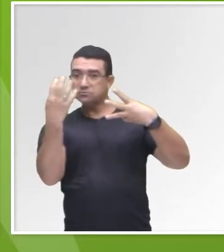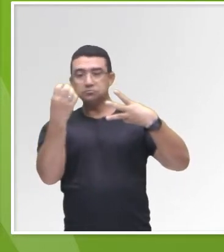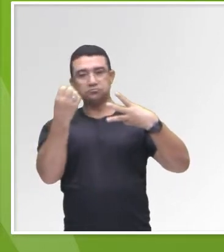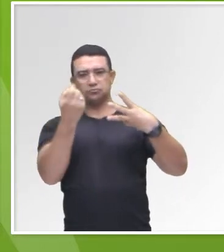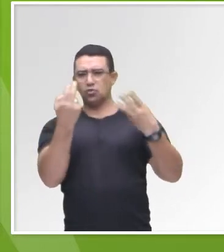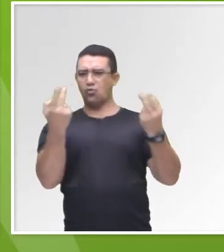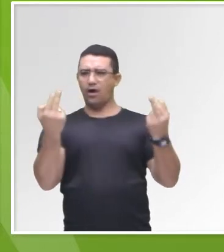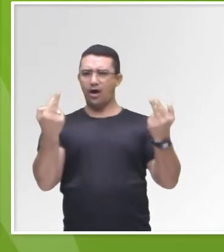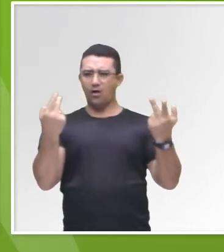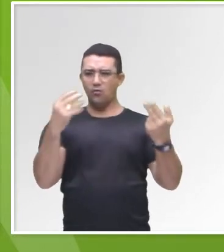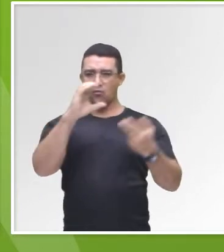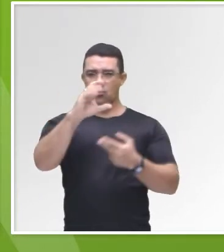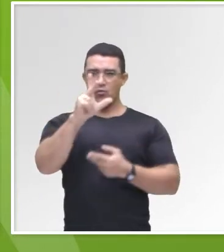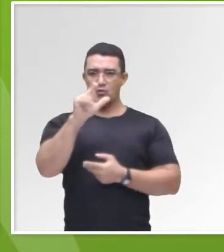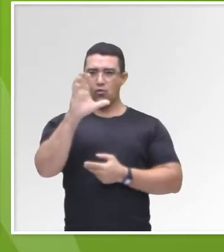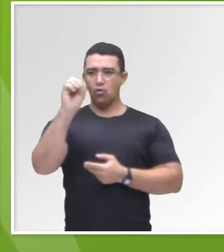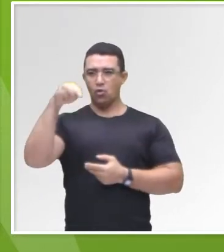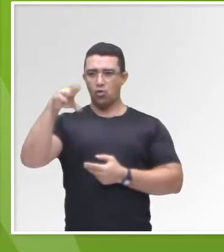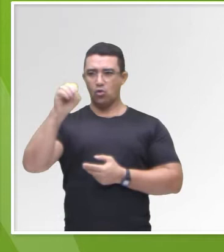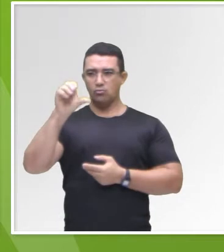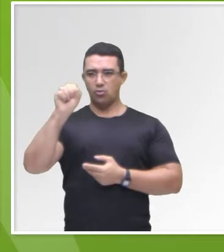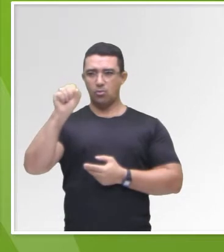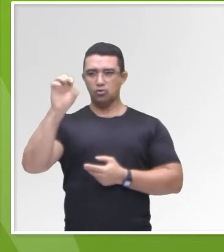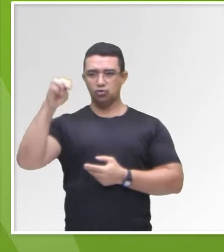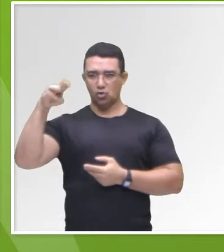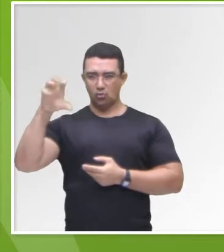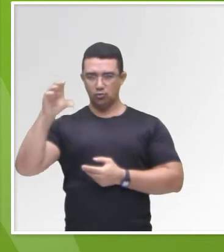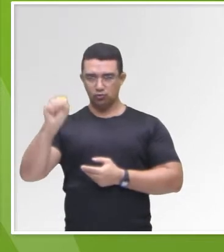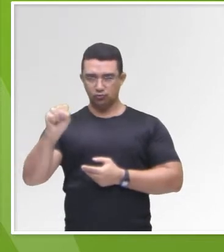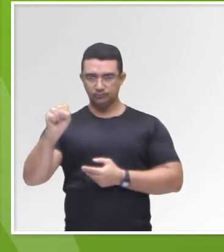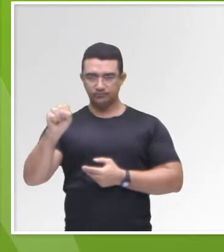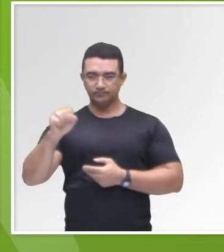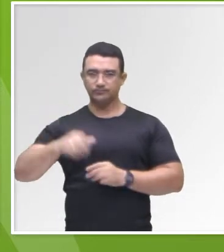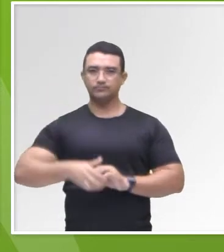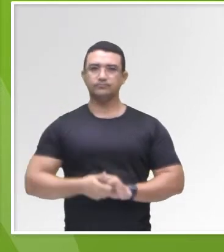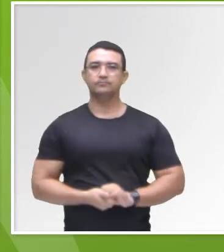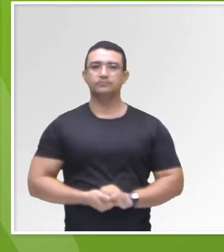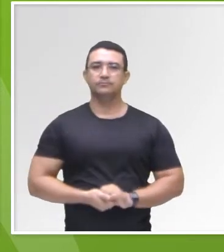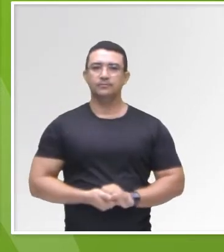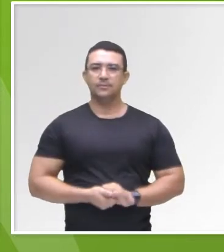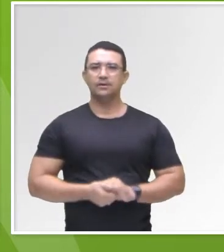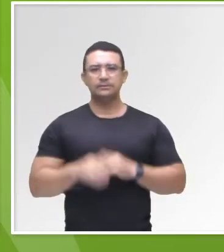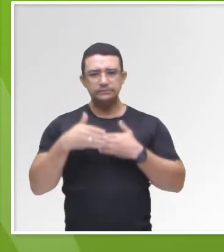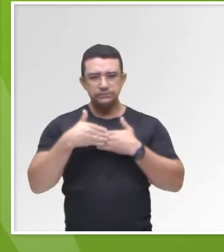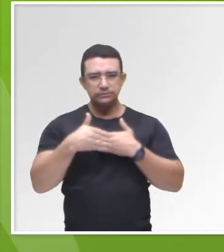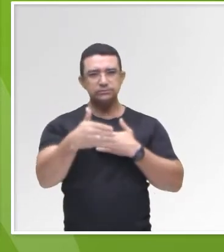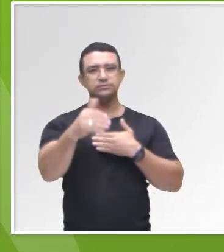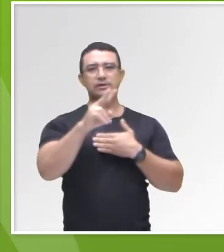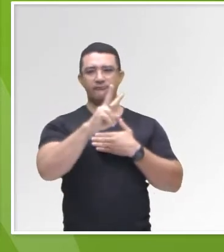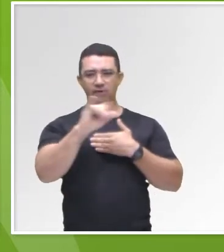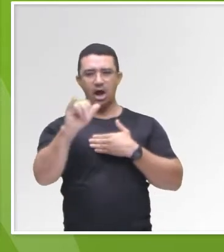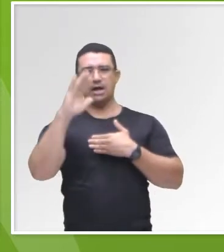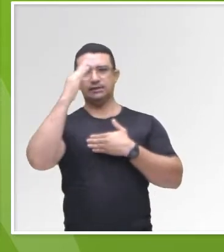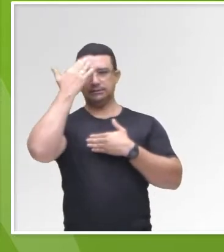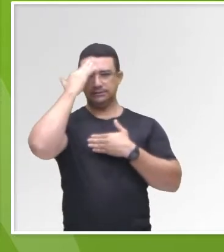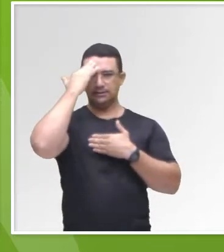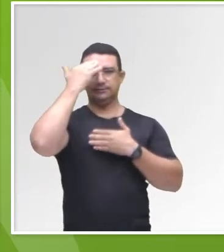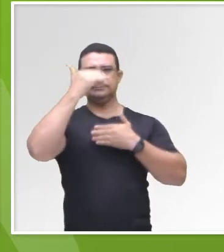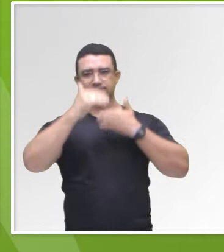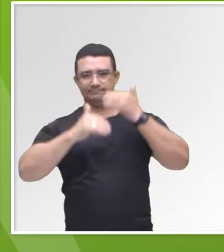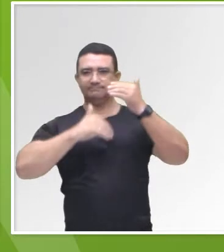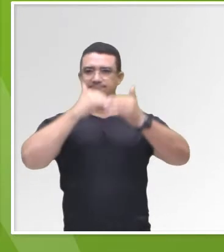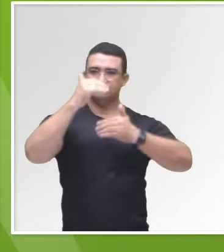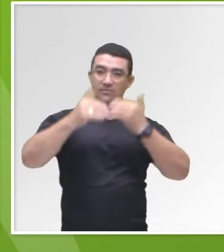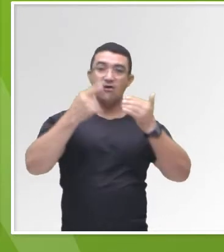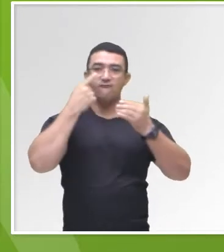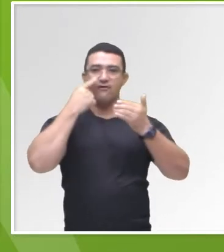cromossomos que a célula-mãe, como a gente pôde observar. A gente vai entender ainda com mais detalhes esses esquemas, a gente vai ver várias imagens